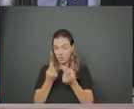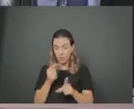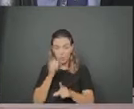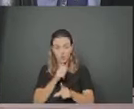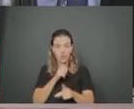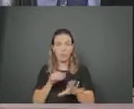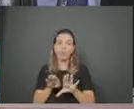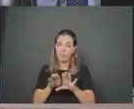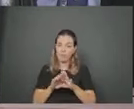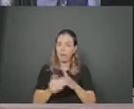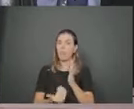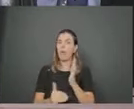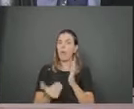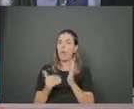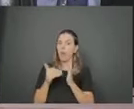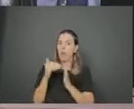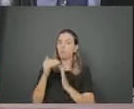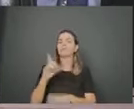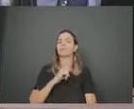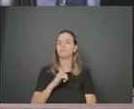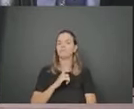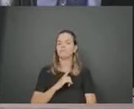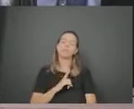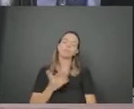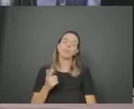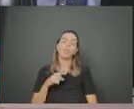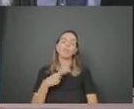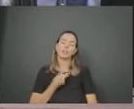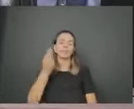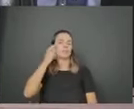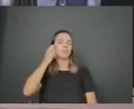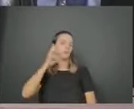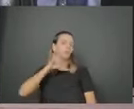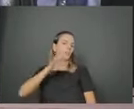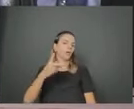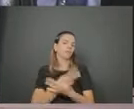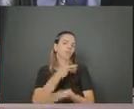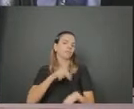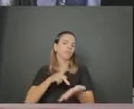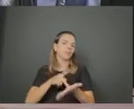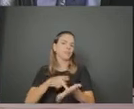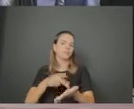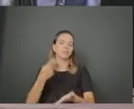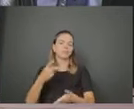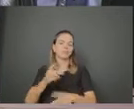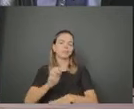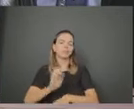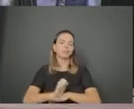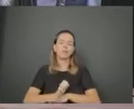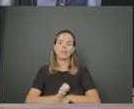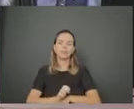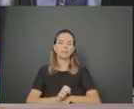né, dentro do que nós conhecemos para o nosso Estado e até mesmo para o país. Isso